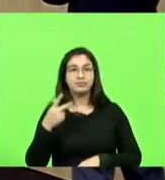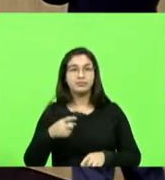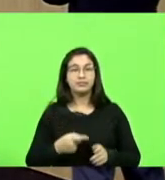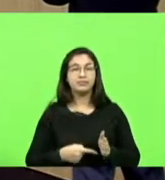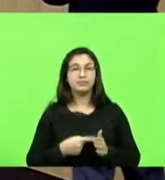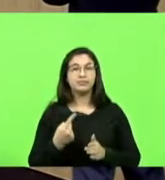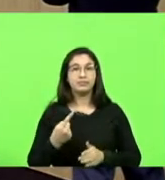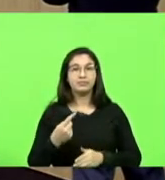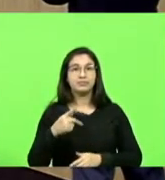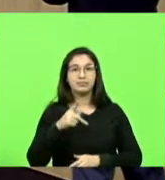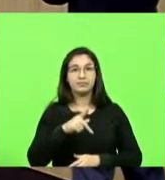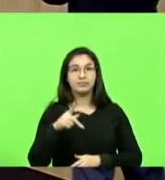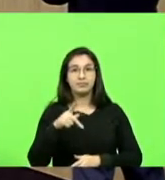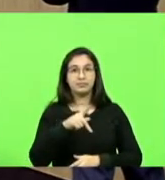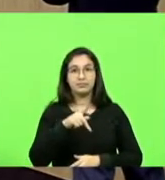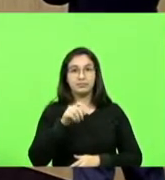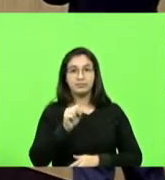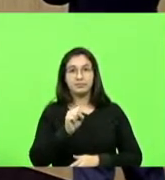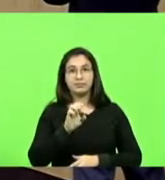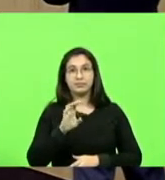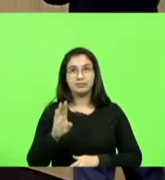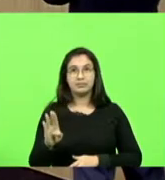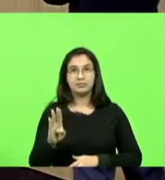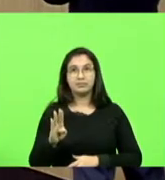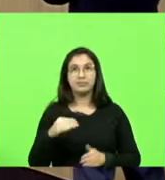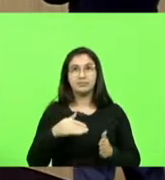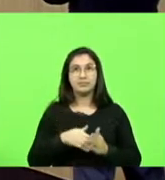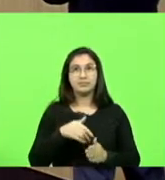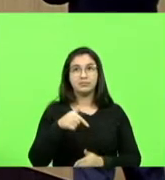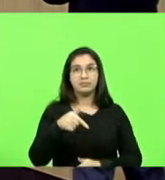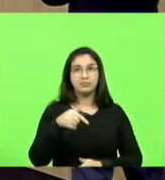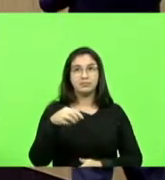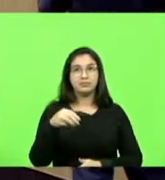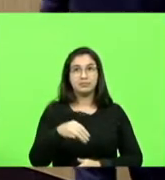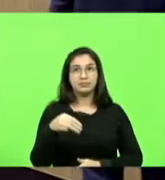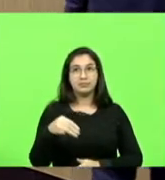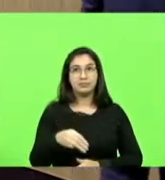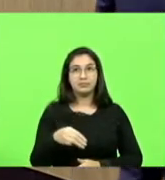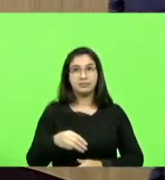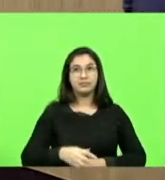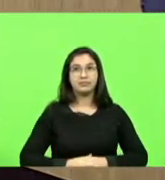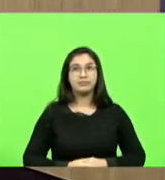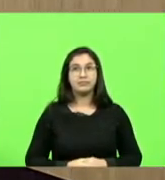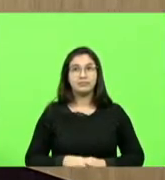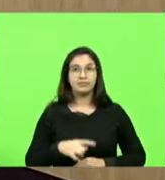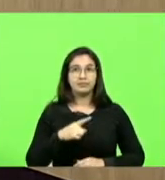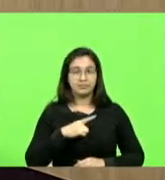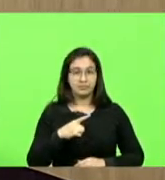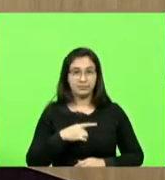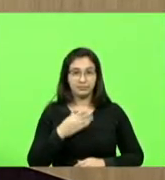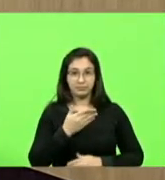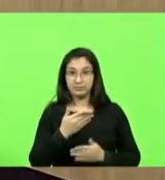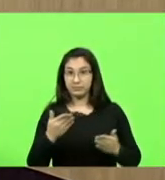partido PP-PSB, por 7 minutos. Alguém fará o uso da